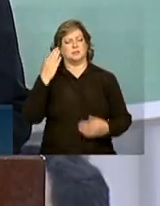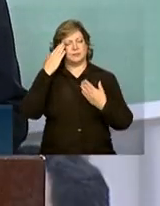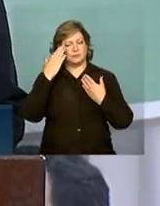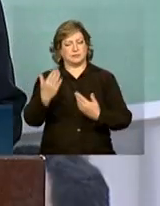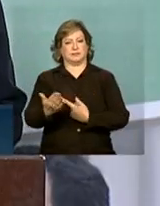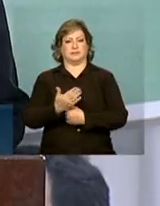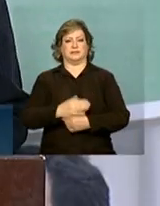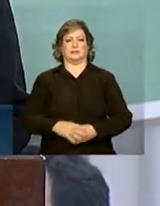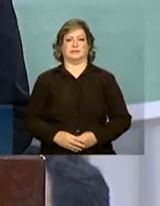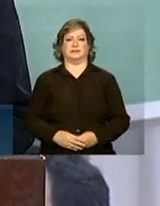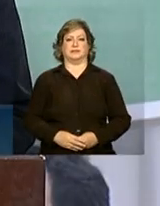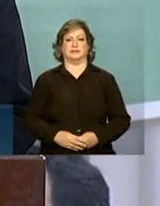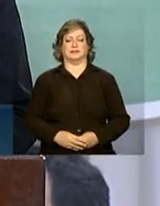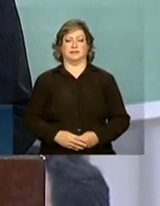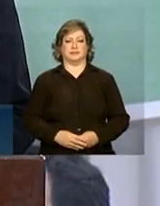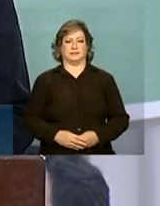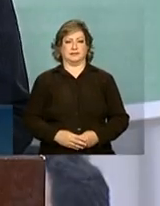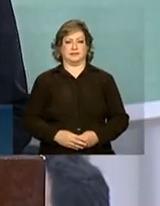obrigado.